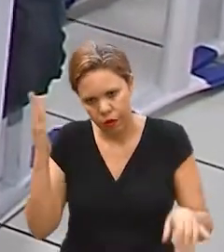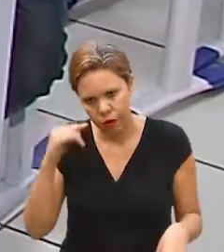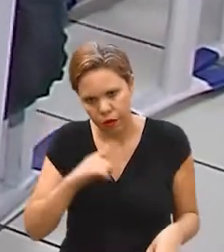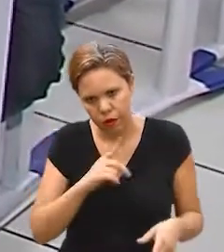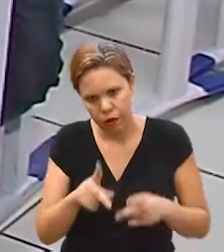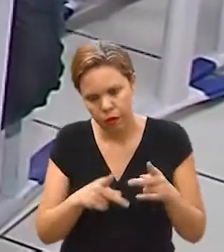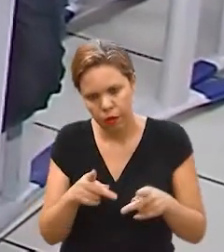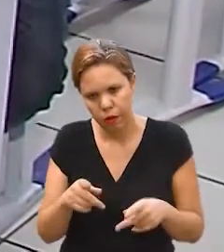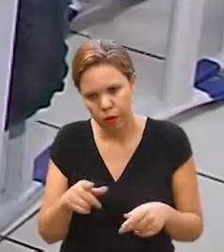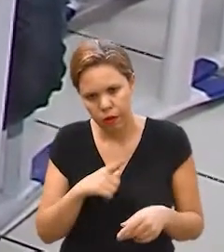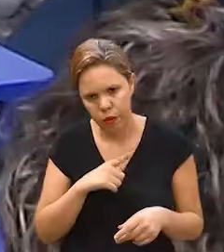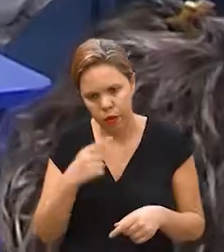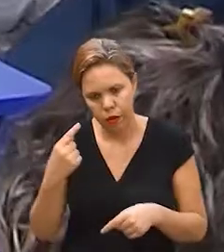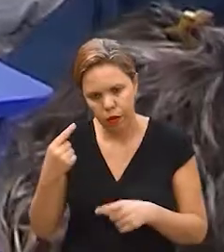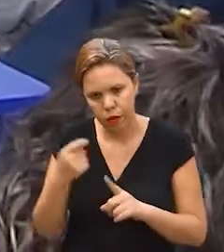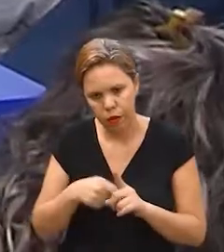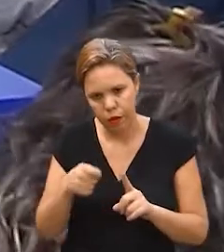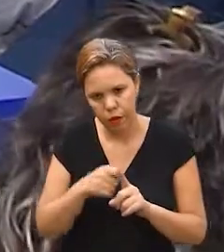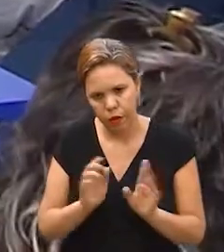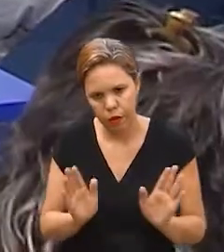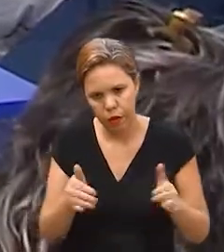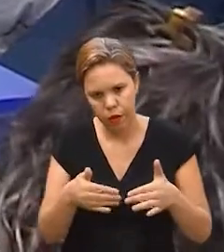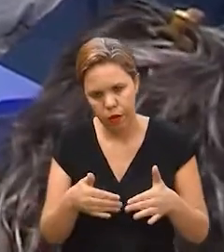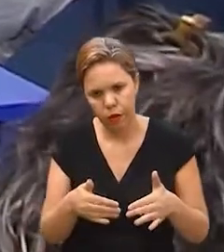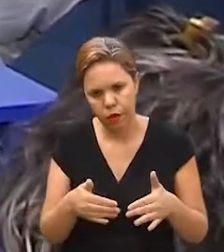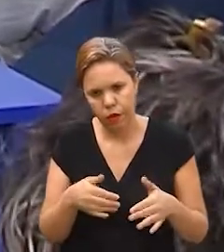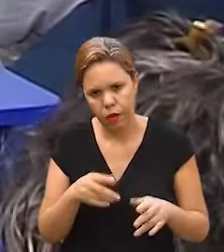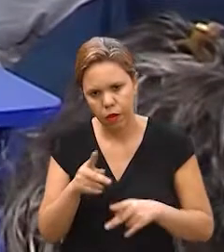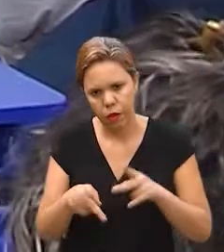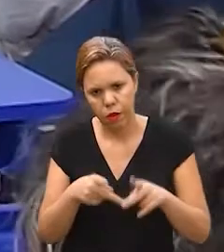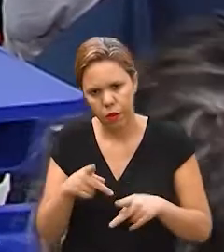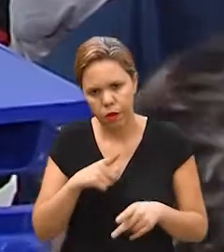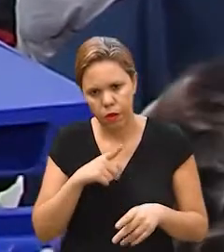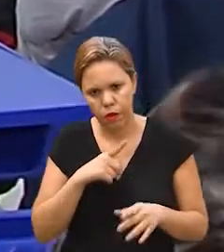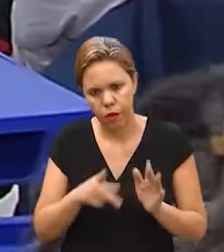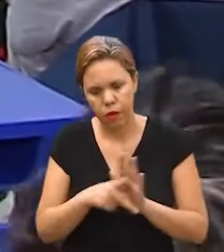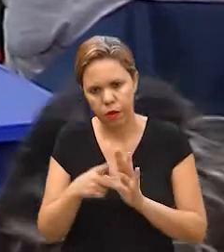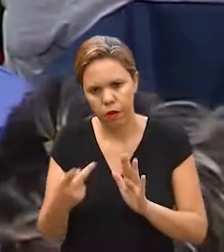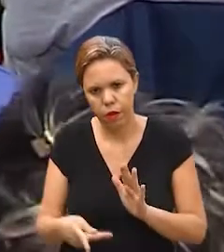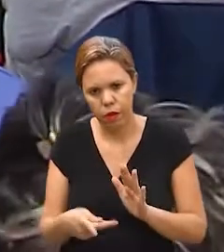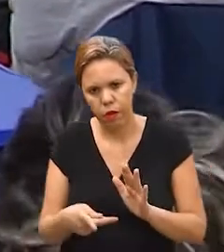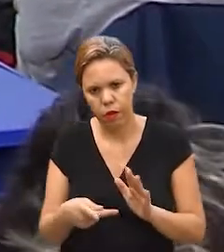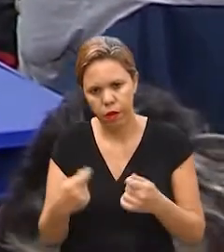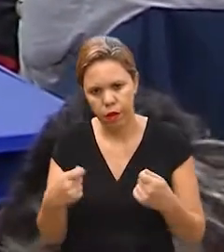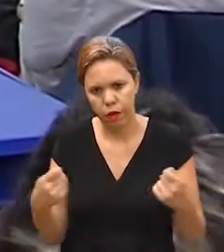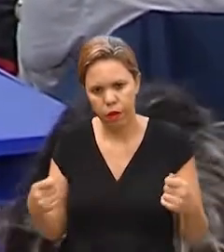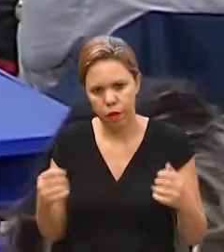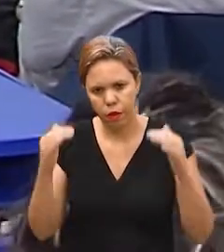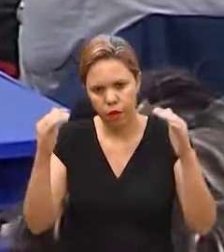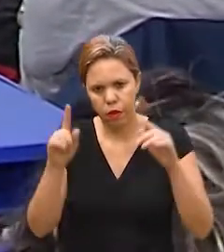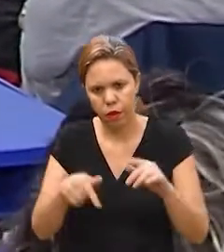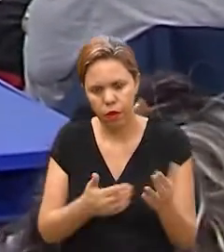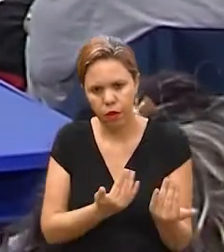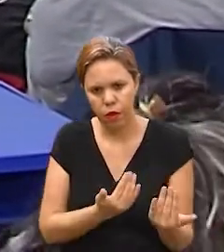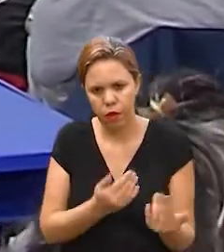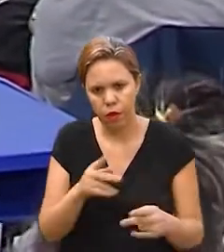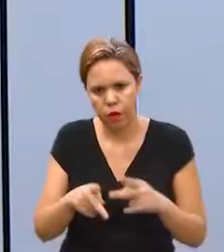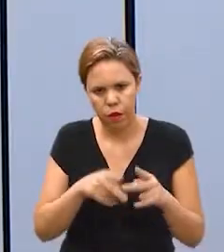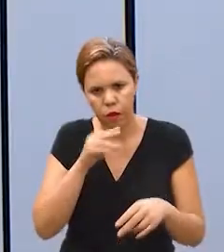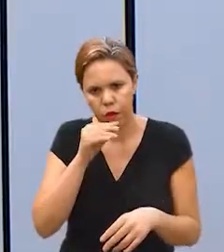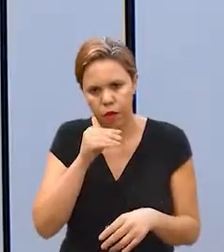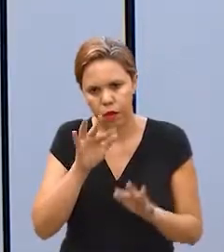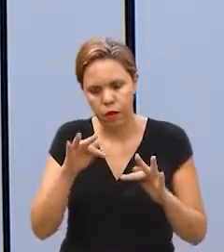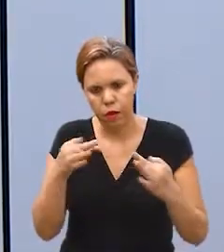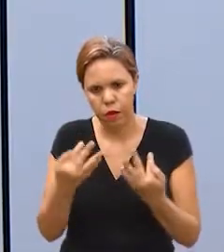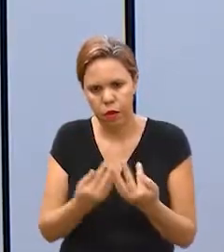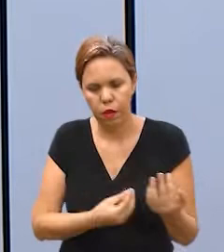ter uma política voltada para um público que tem uma especificidade muito grande, que são jovens trabalhadores com família, com uma vida que